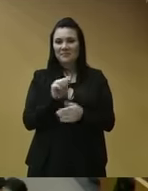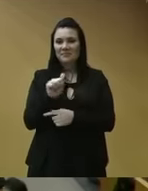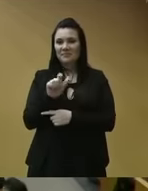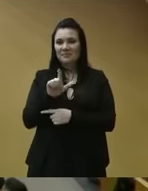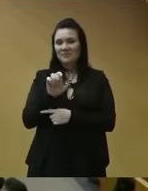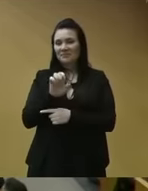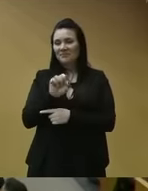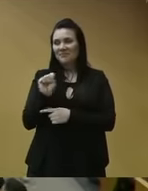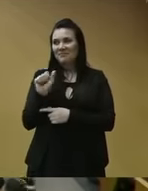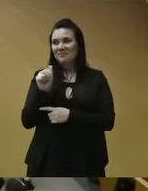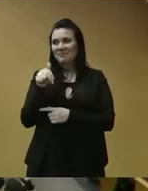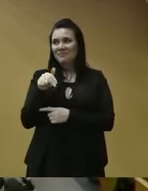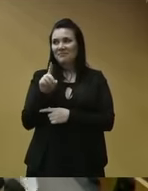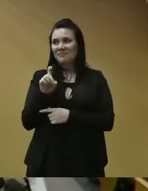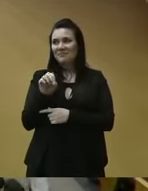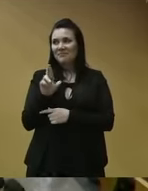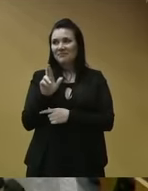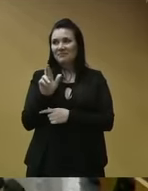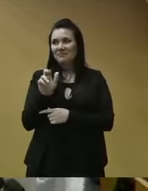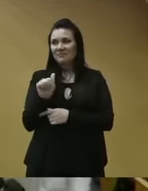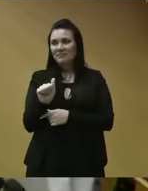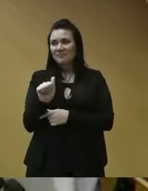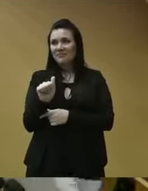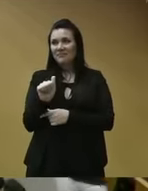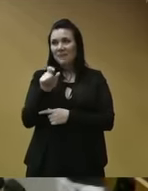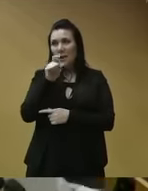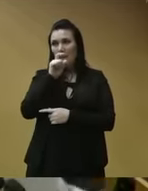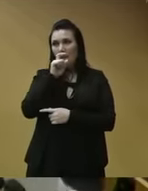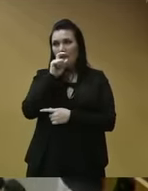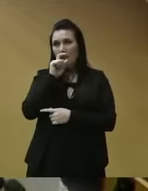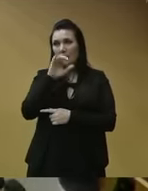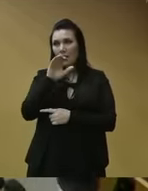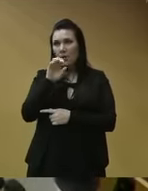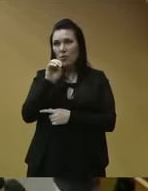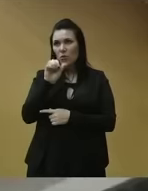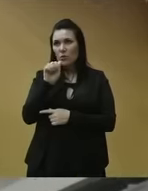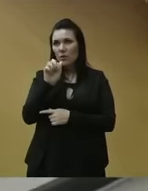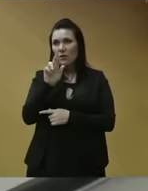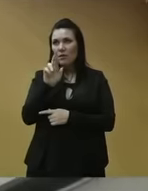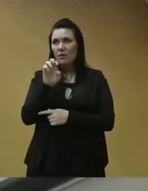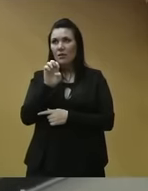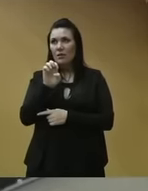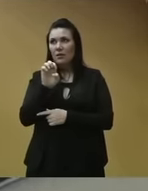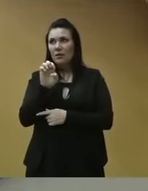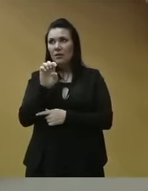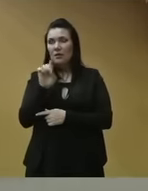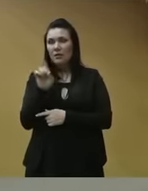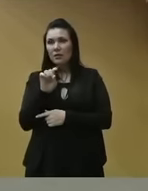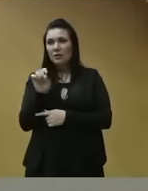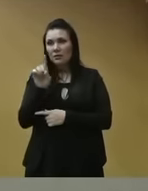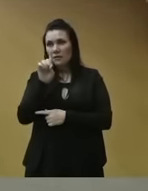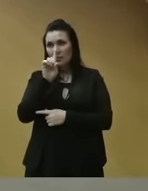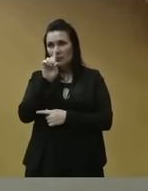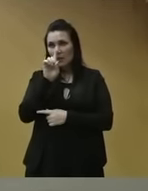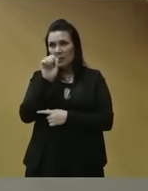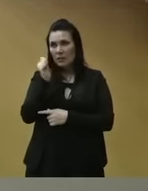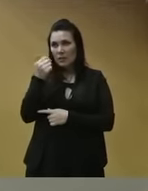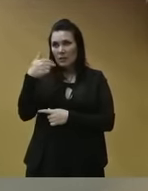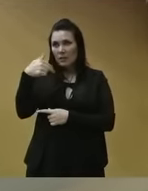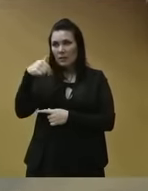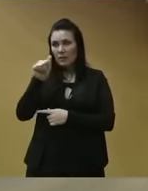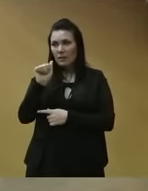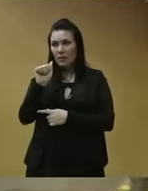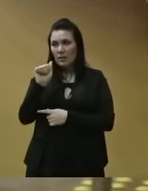Alessandra Chunski Gonçalves, filha de Juarez Silveira Gonçalves e Ana Margarete Chunski, natural de Porto